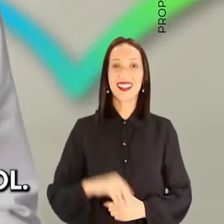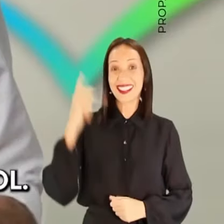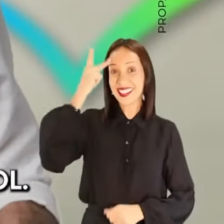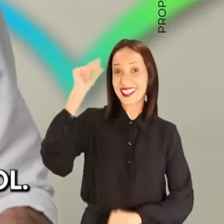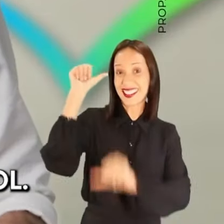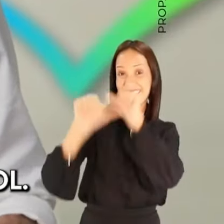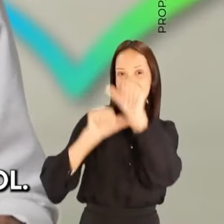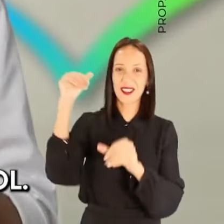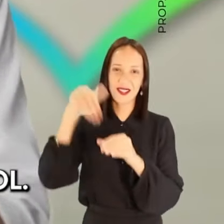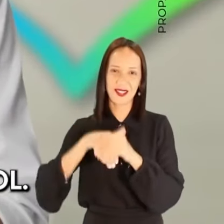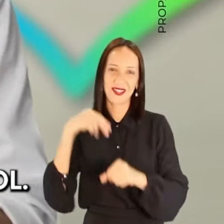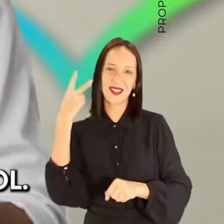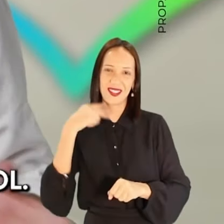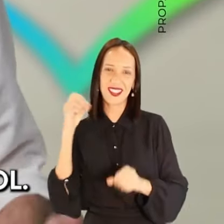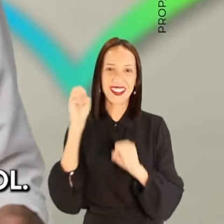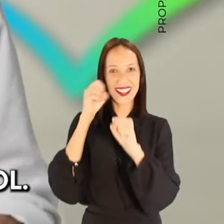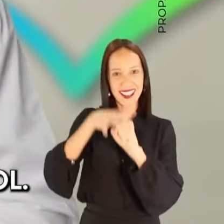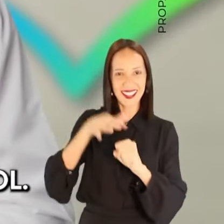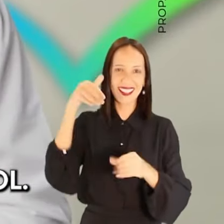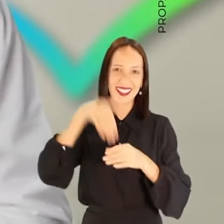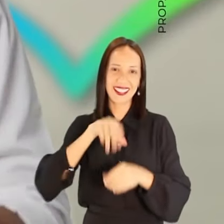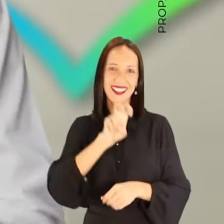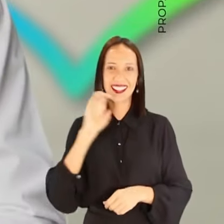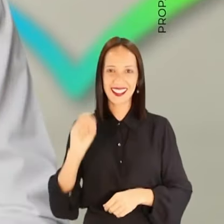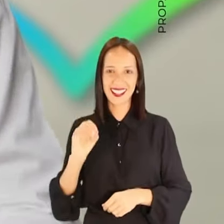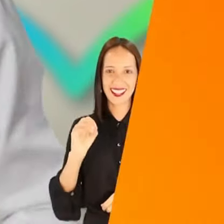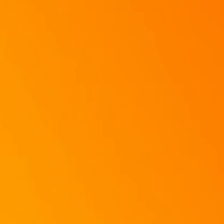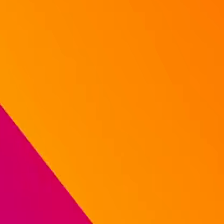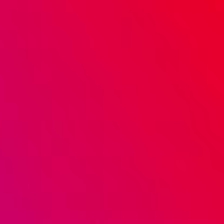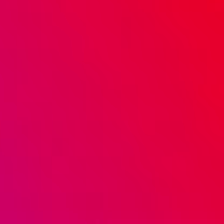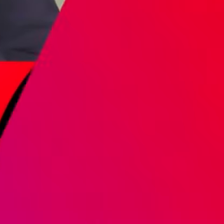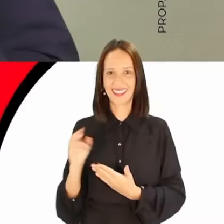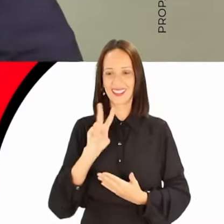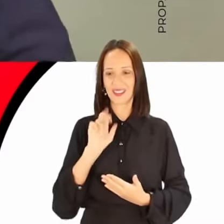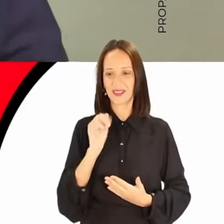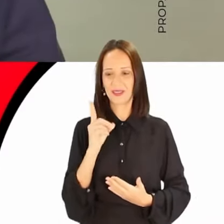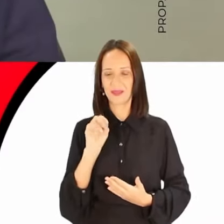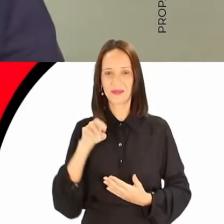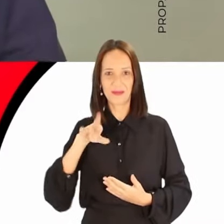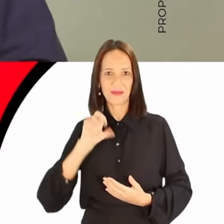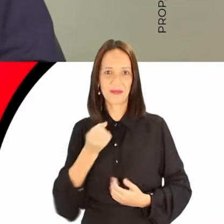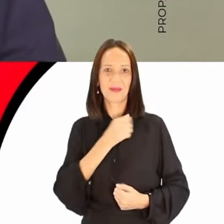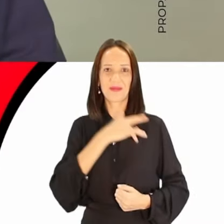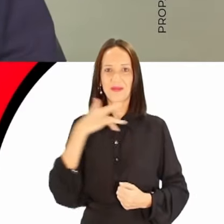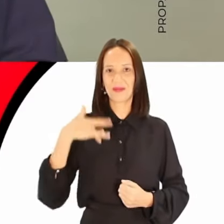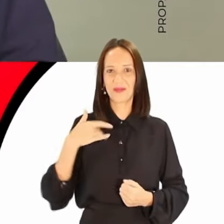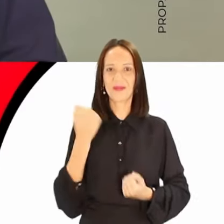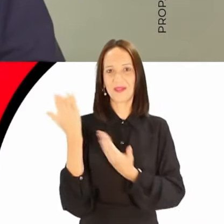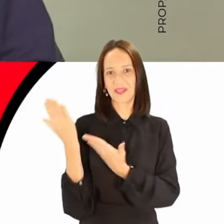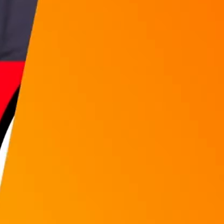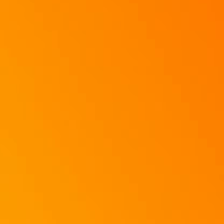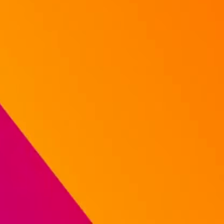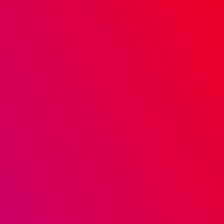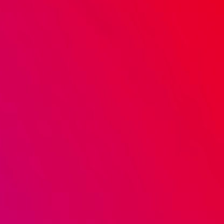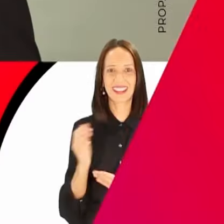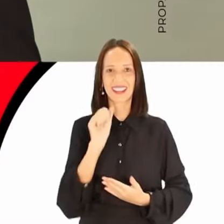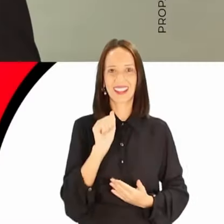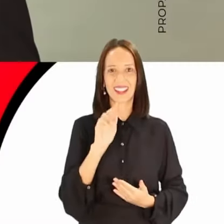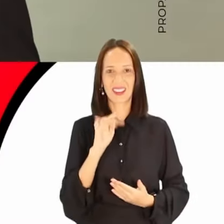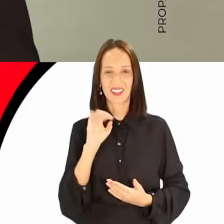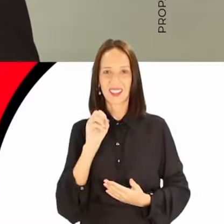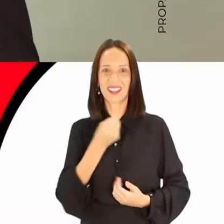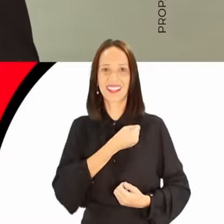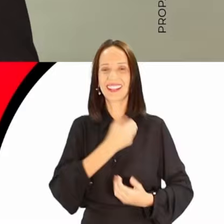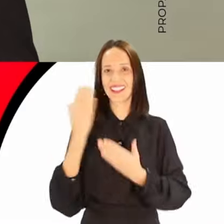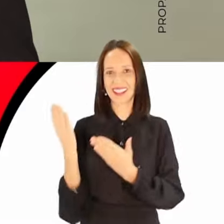Para mudar São Paulo, vote nos vereadores do PSOL. Vote 50. Valdomiro da Saúde, 50-9-9-9. Agostinho